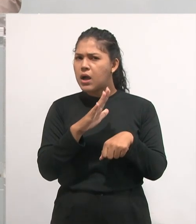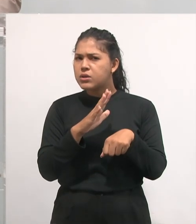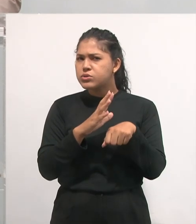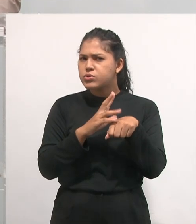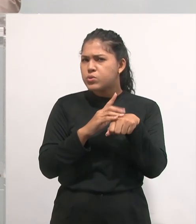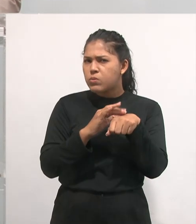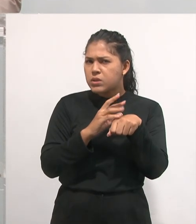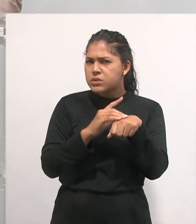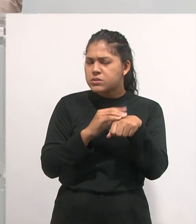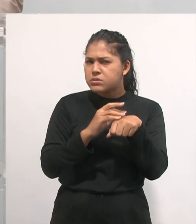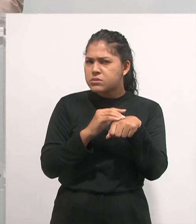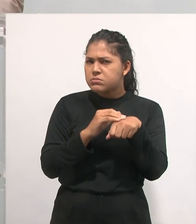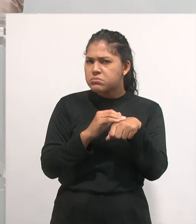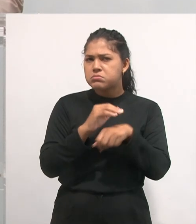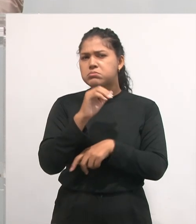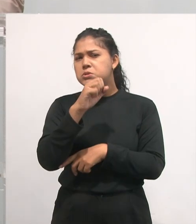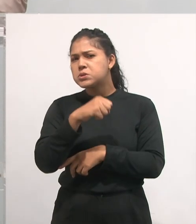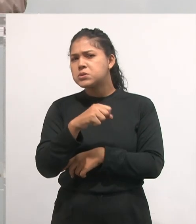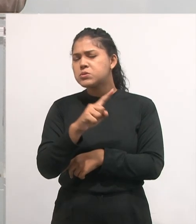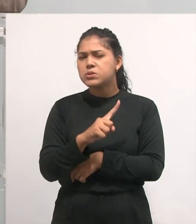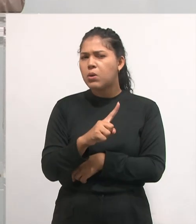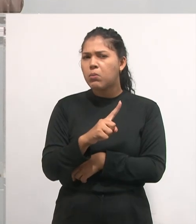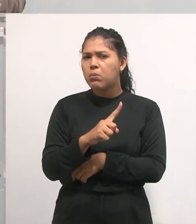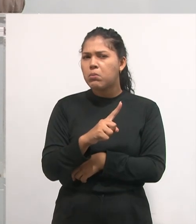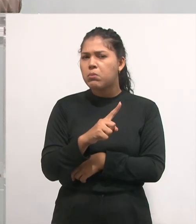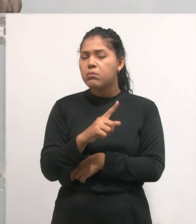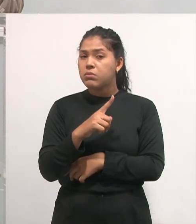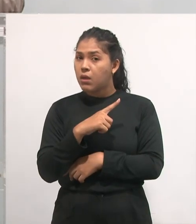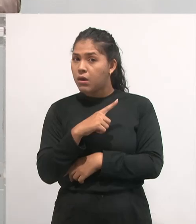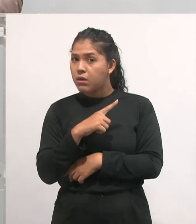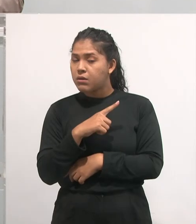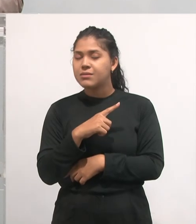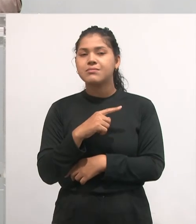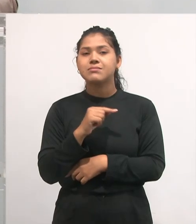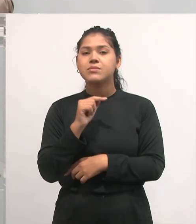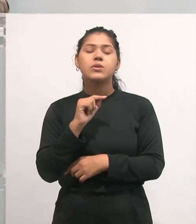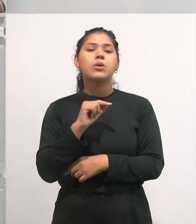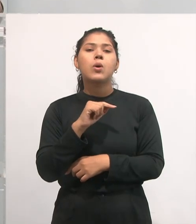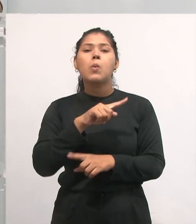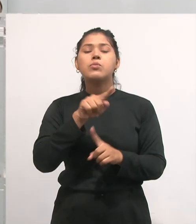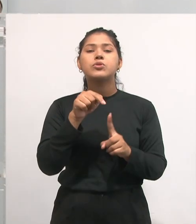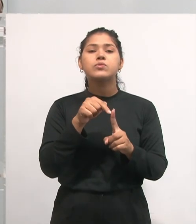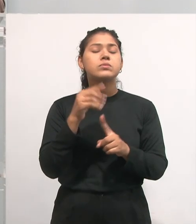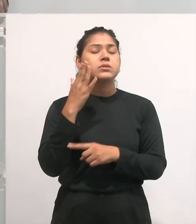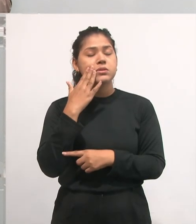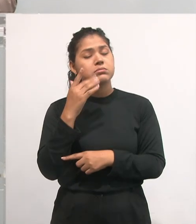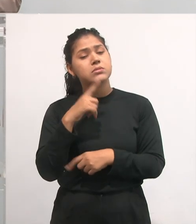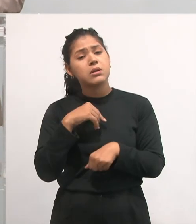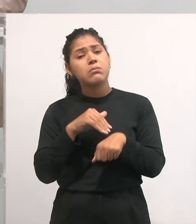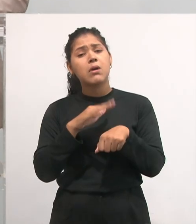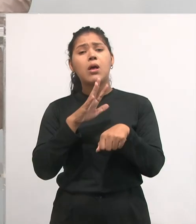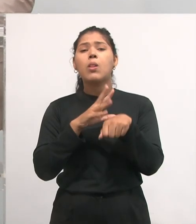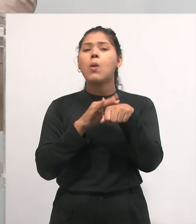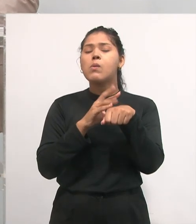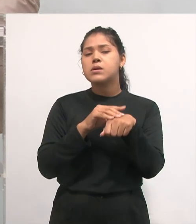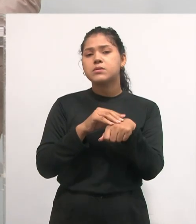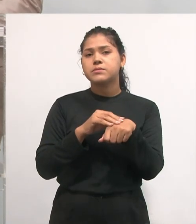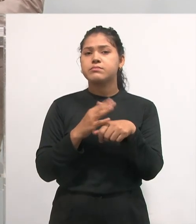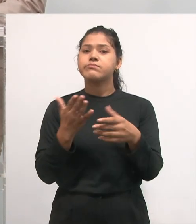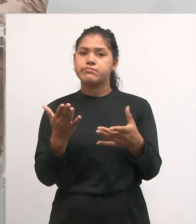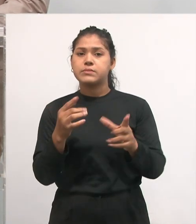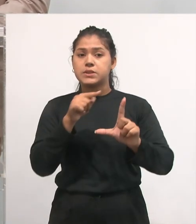dengue, ok? E aí dá para fazer essa correlação entre essas informações, correto? E ali falou assim, uma